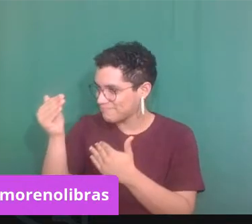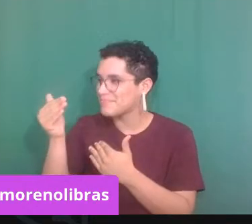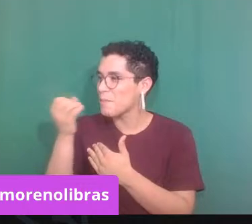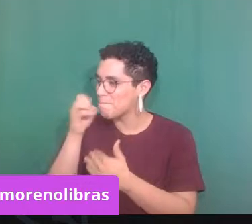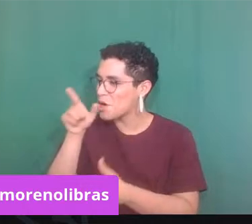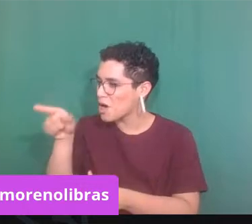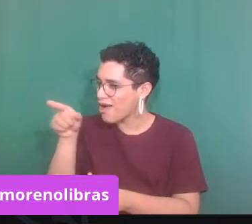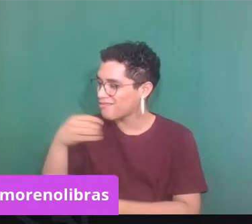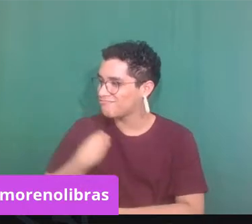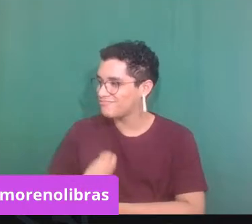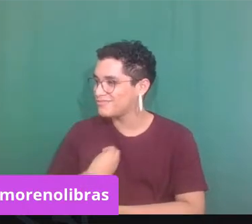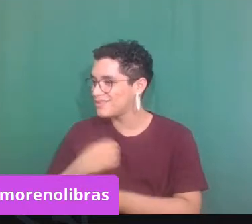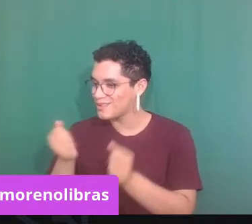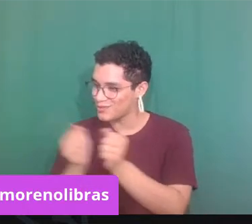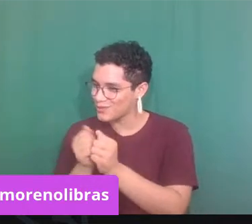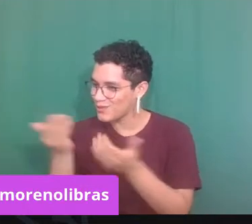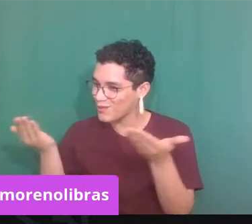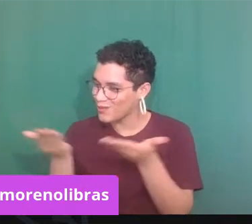aqui, viu?